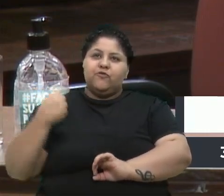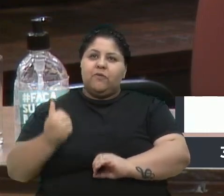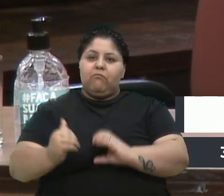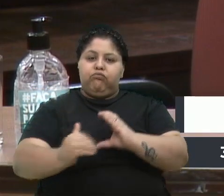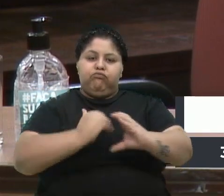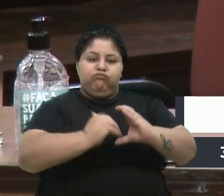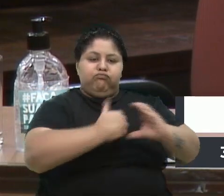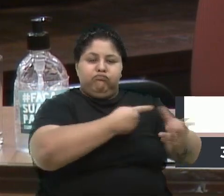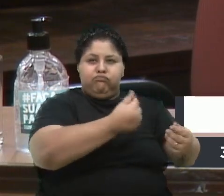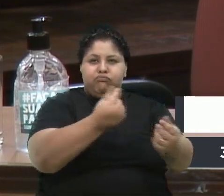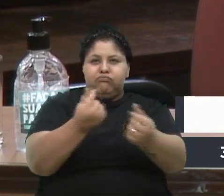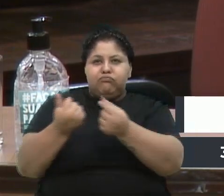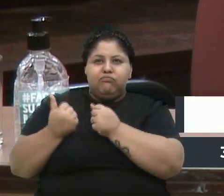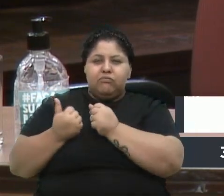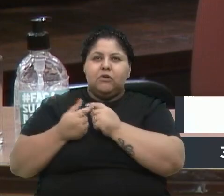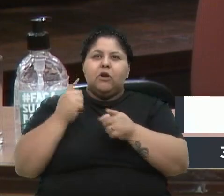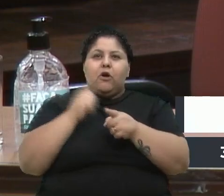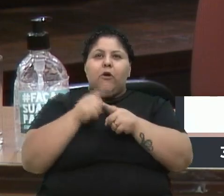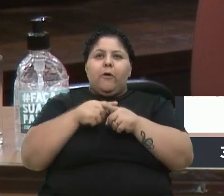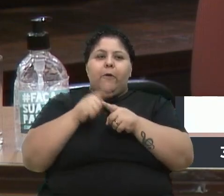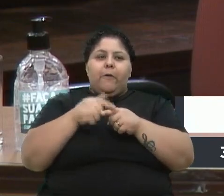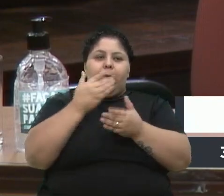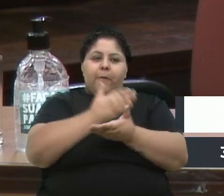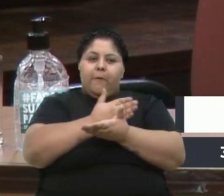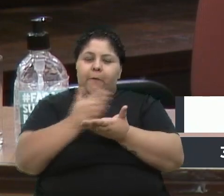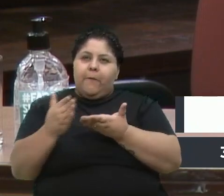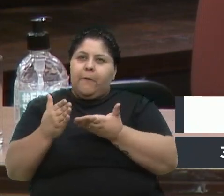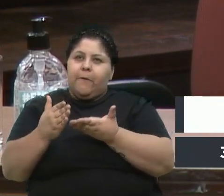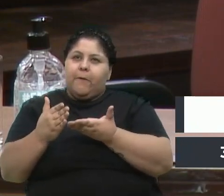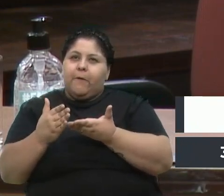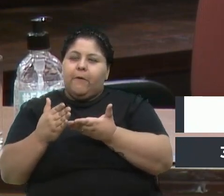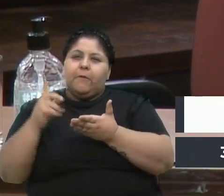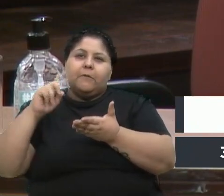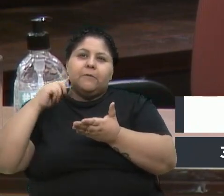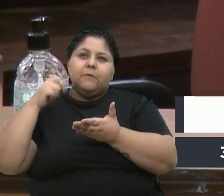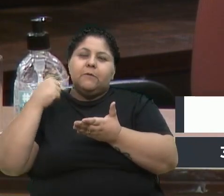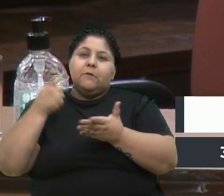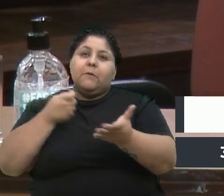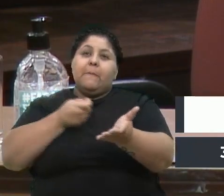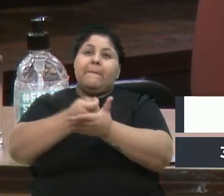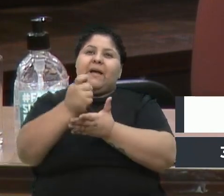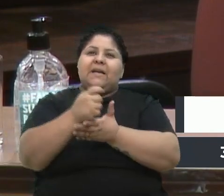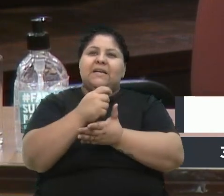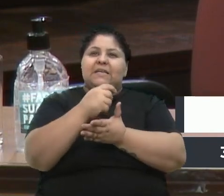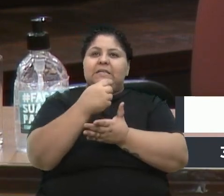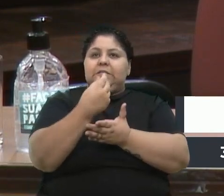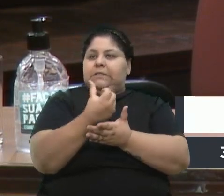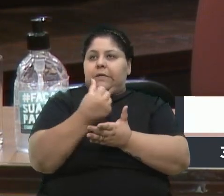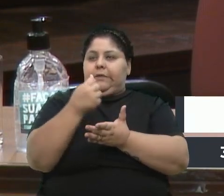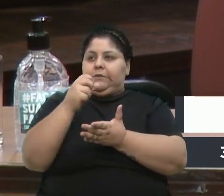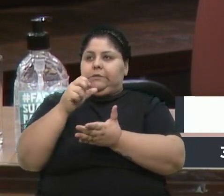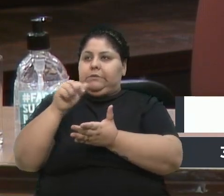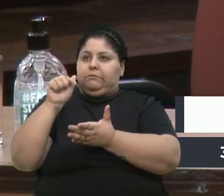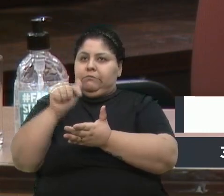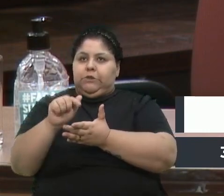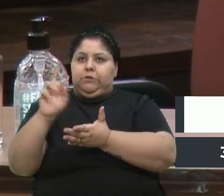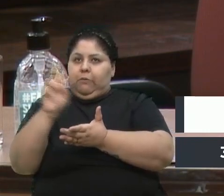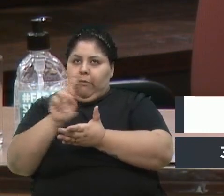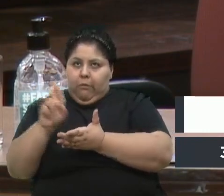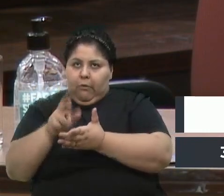Porque entra na justiça, o pai paga 5, 6 mil para o advogado e entra na justiça e ganha. Aquelas crianças que têm os pais